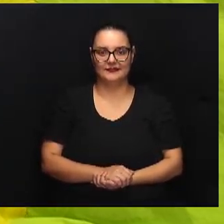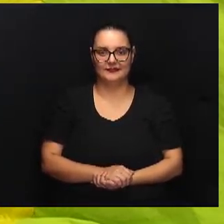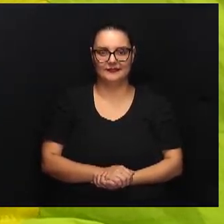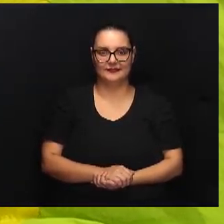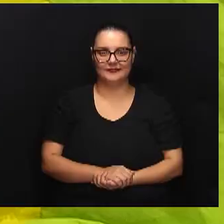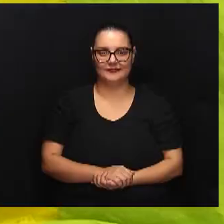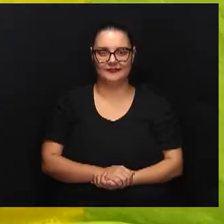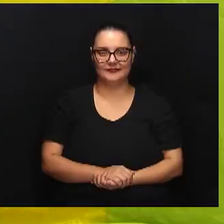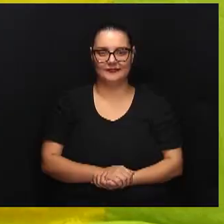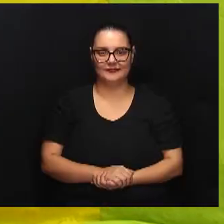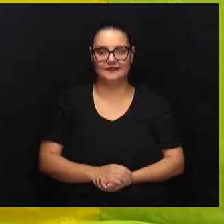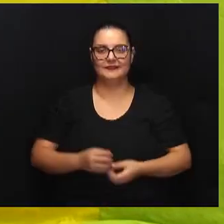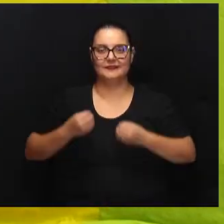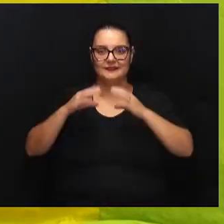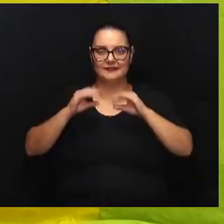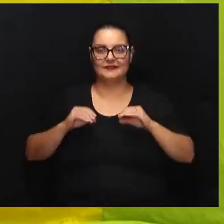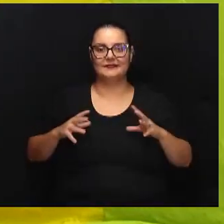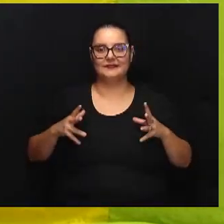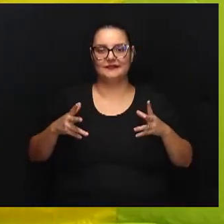Tá bom.